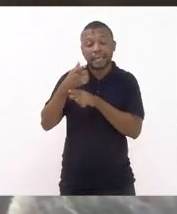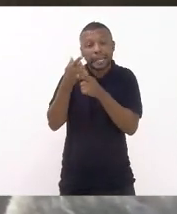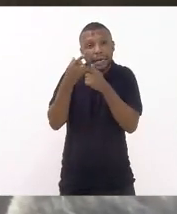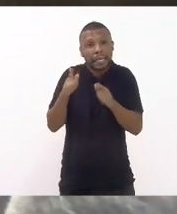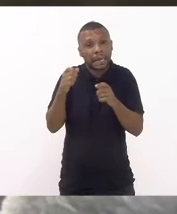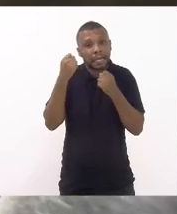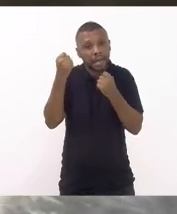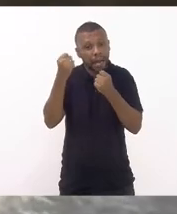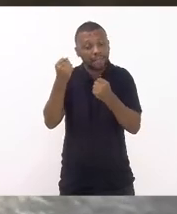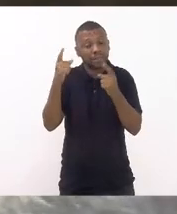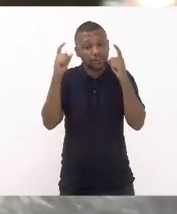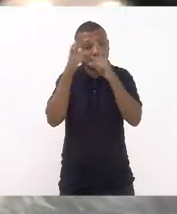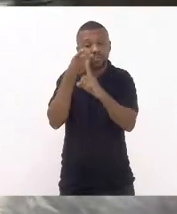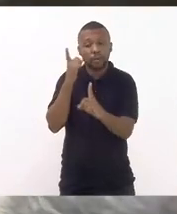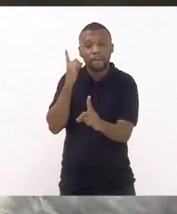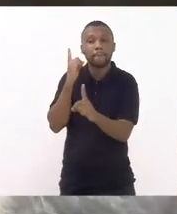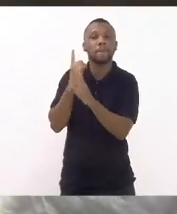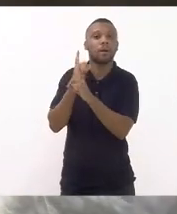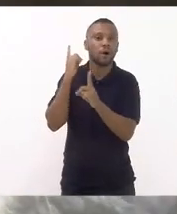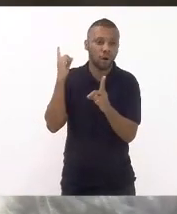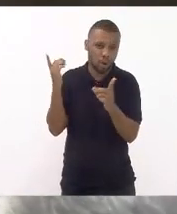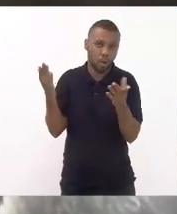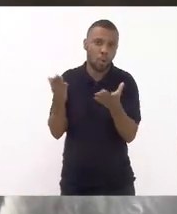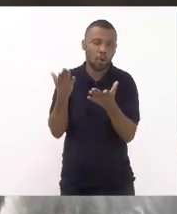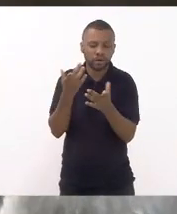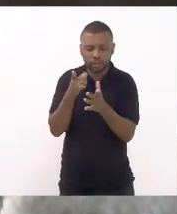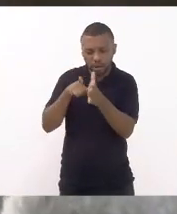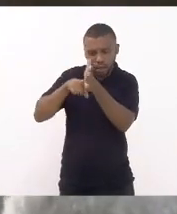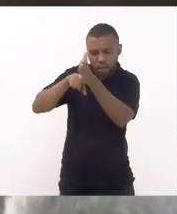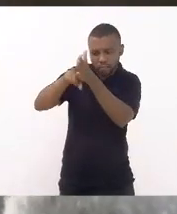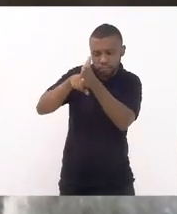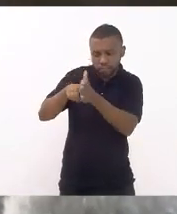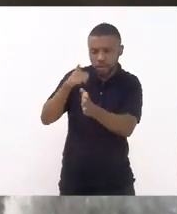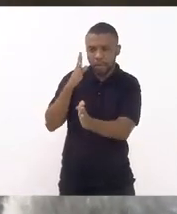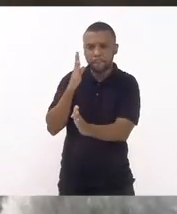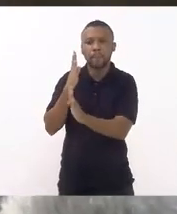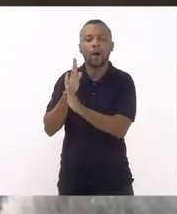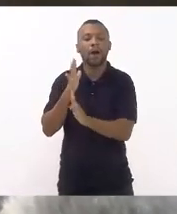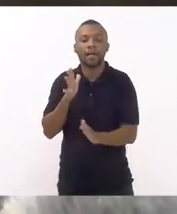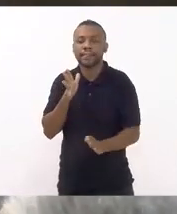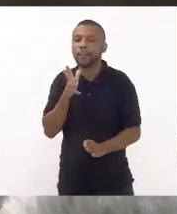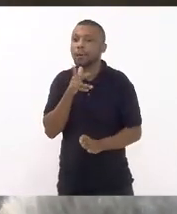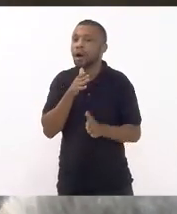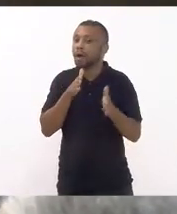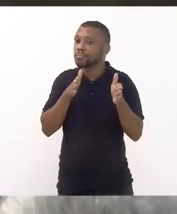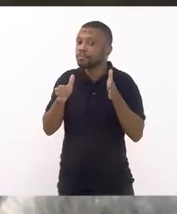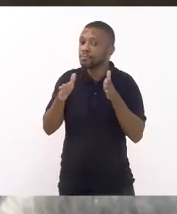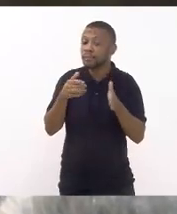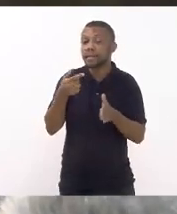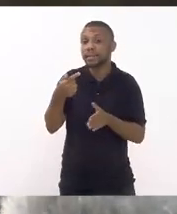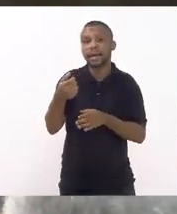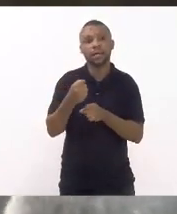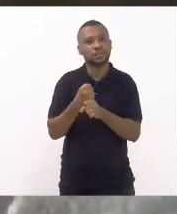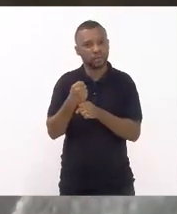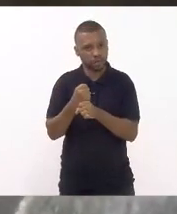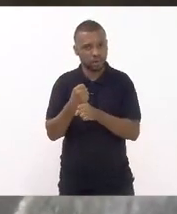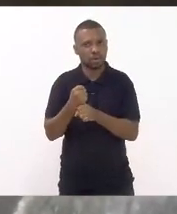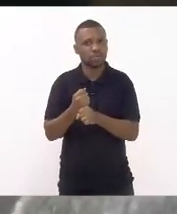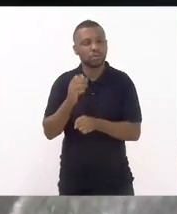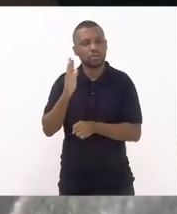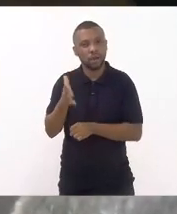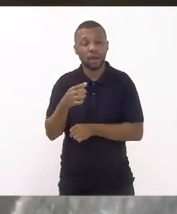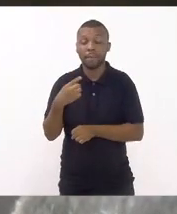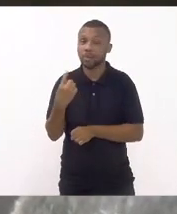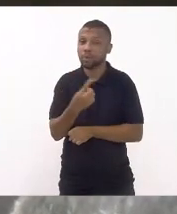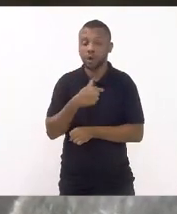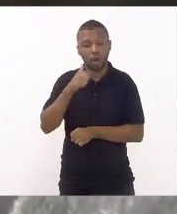difícil de ser detectada. Hoje a detectação dessa doença demora aproximadamente 7 anos. E para